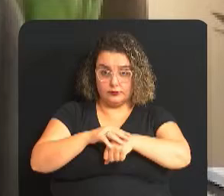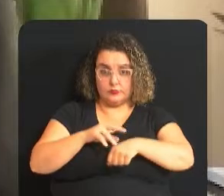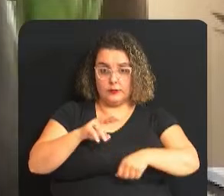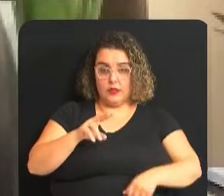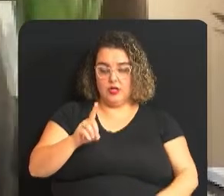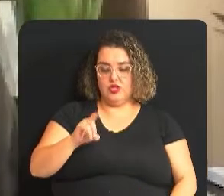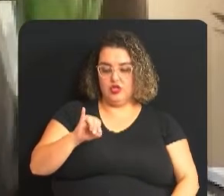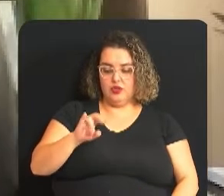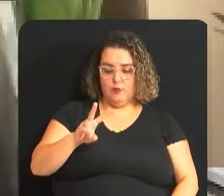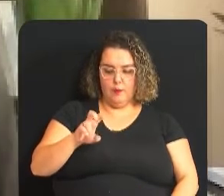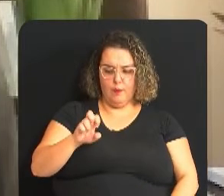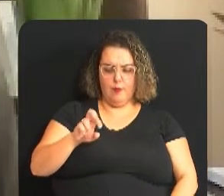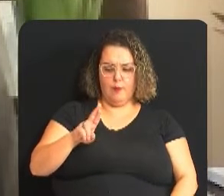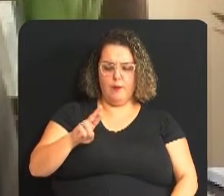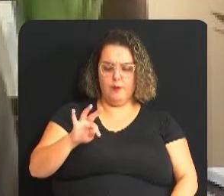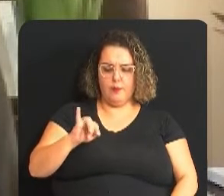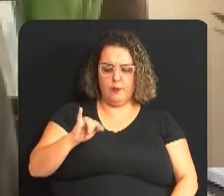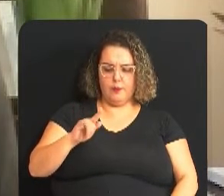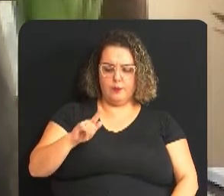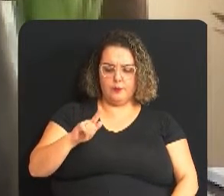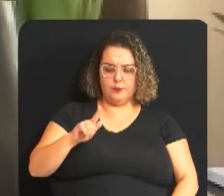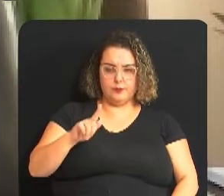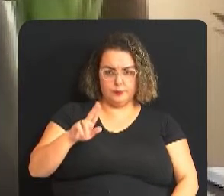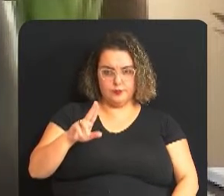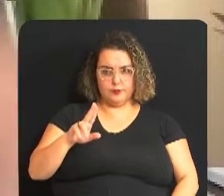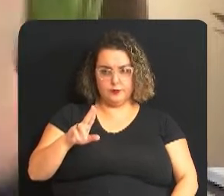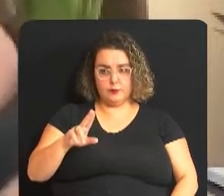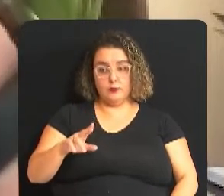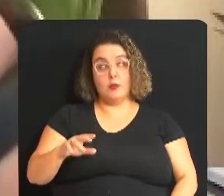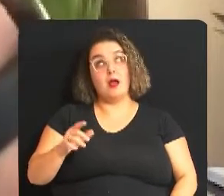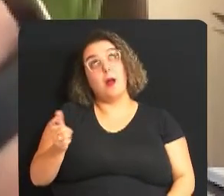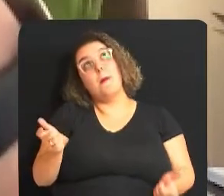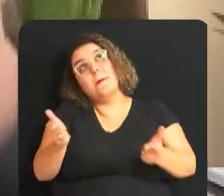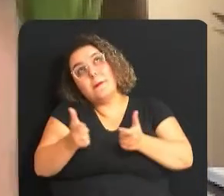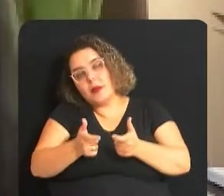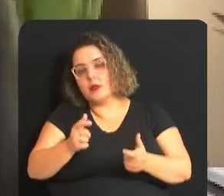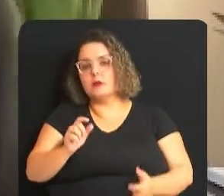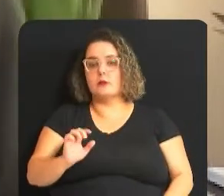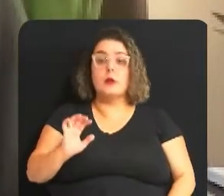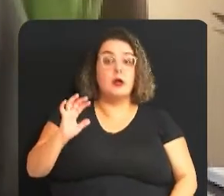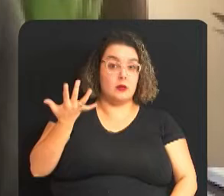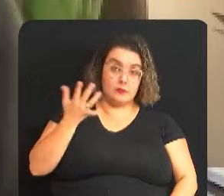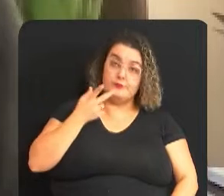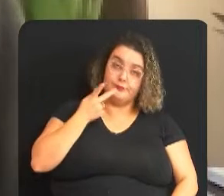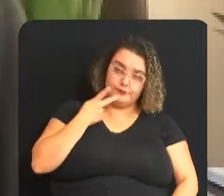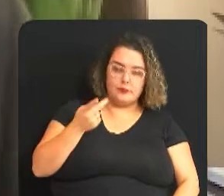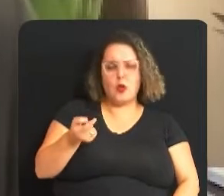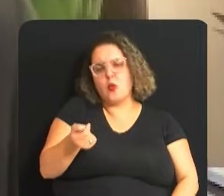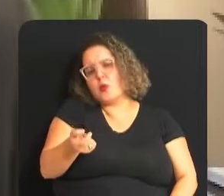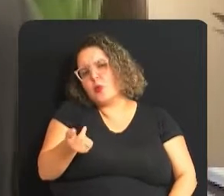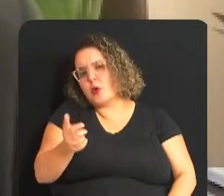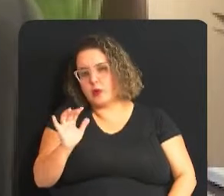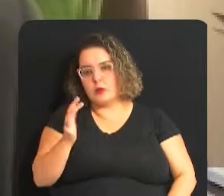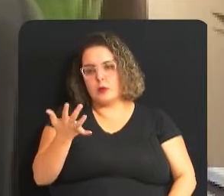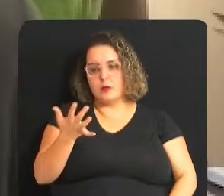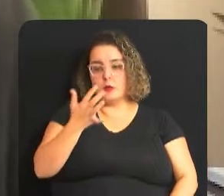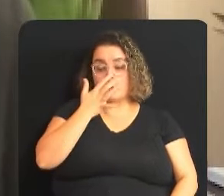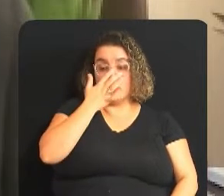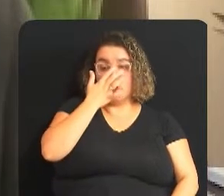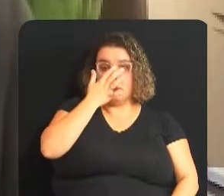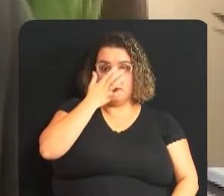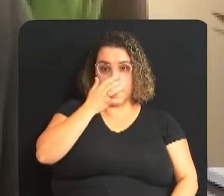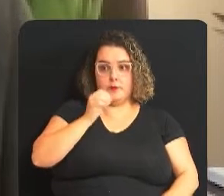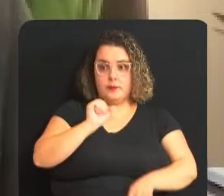divertículo. Agora, menos frequente, mas está na moda falar, mas são pouco frequentes.